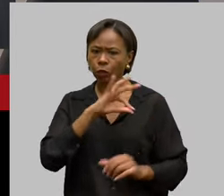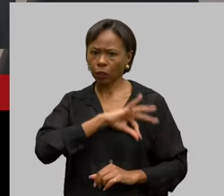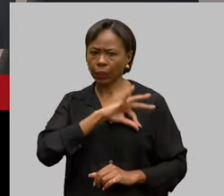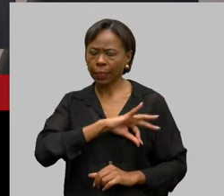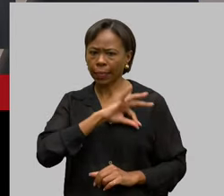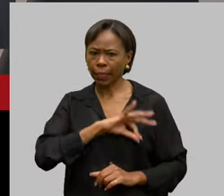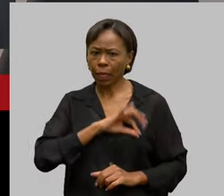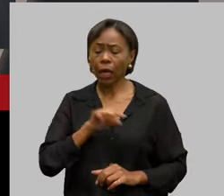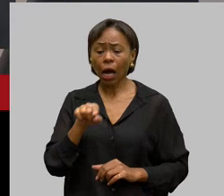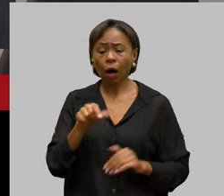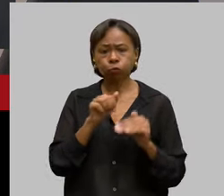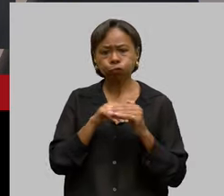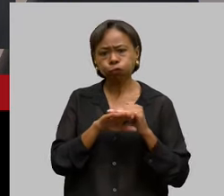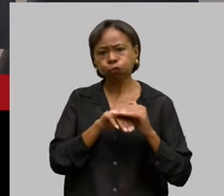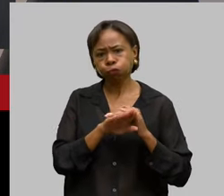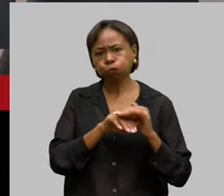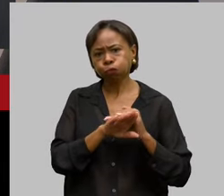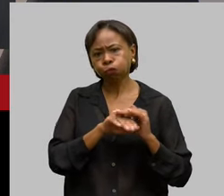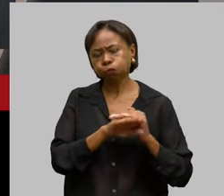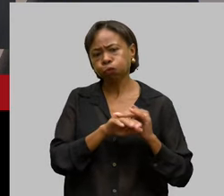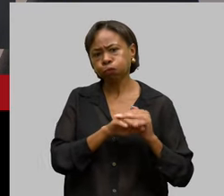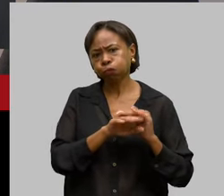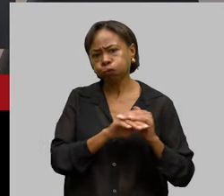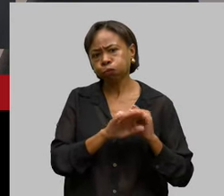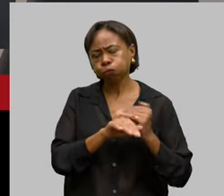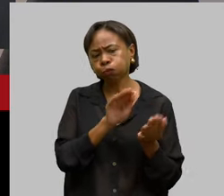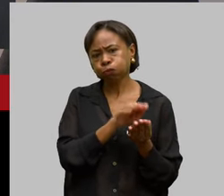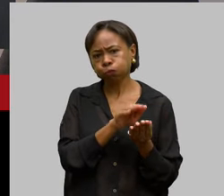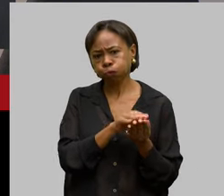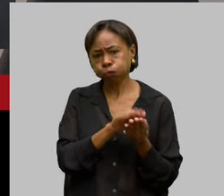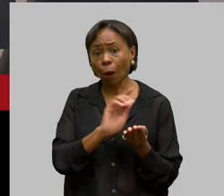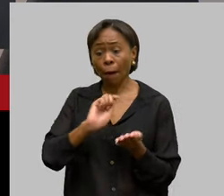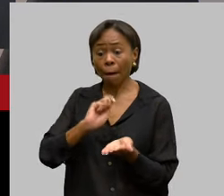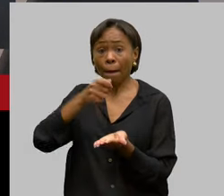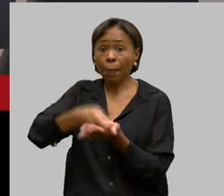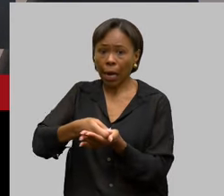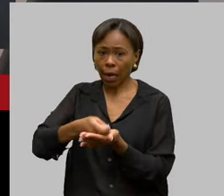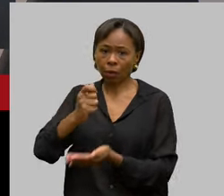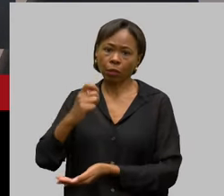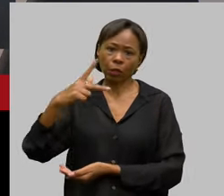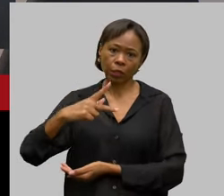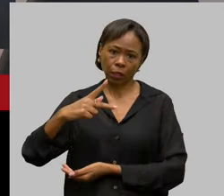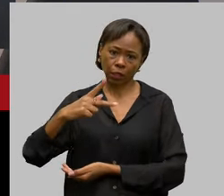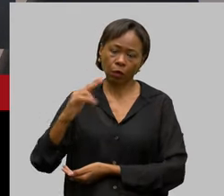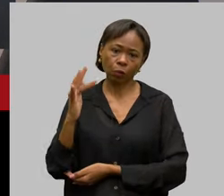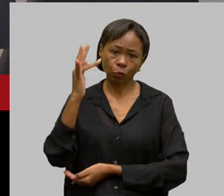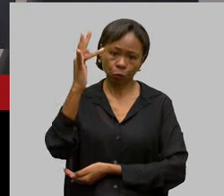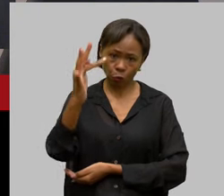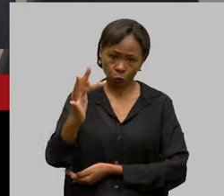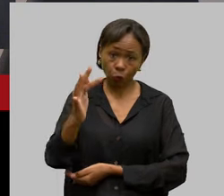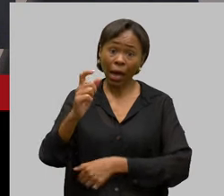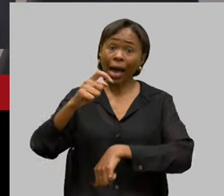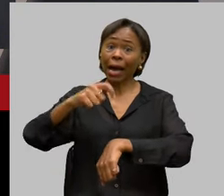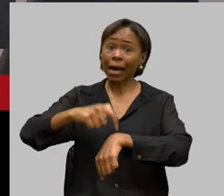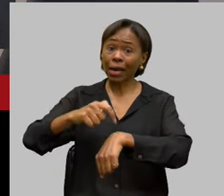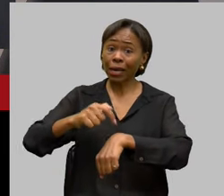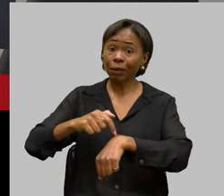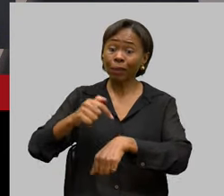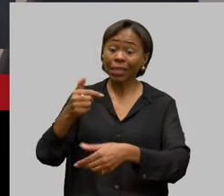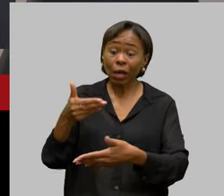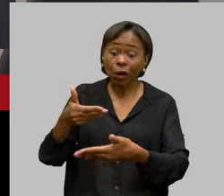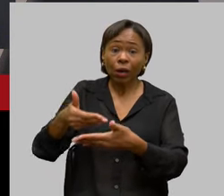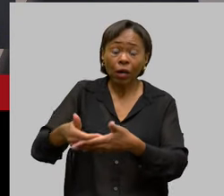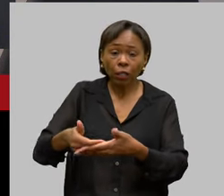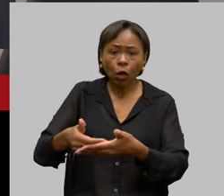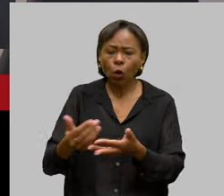arrecadaria recursos para capitalizar e pagar as pensões e aposentadorias futuras e chegar aquele momento o valor do benefício era